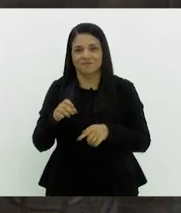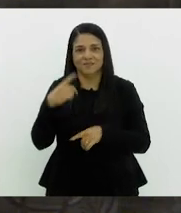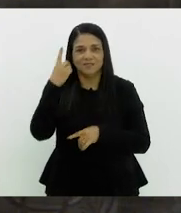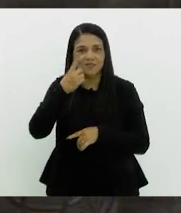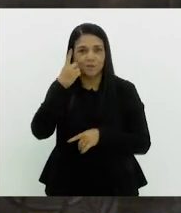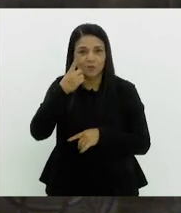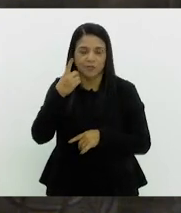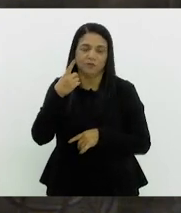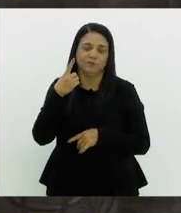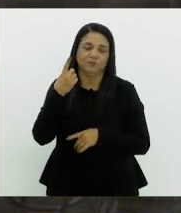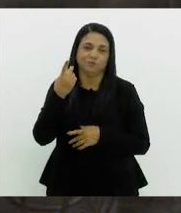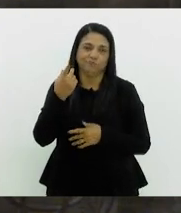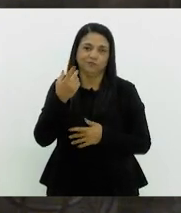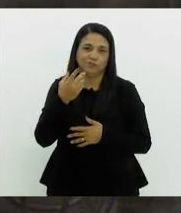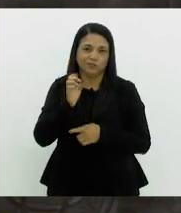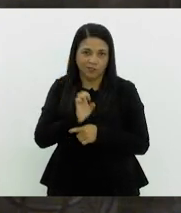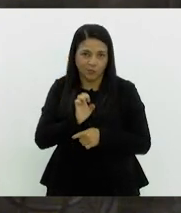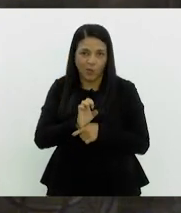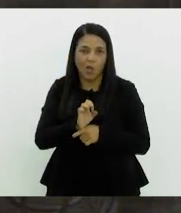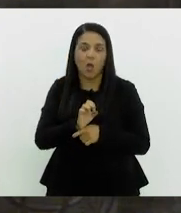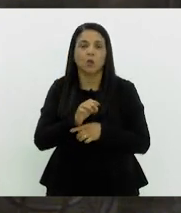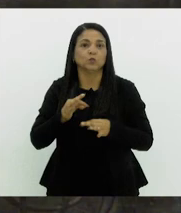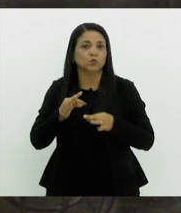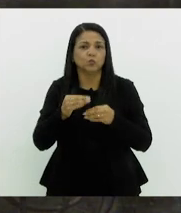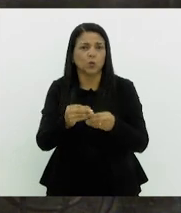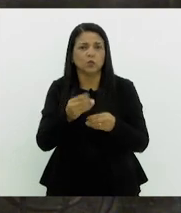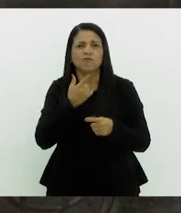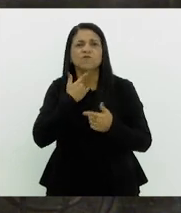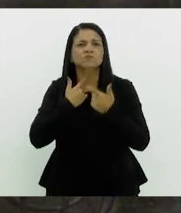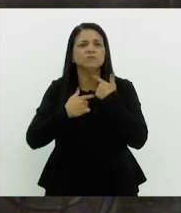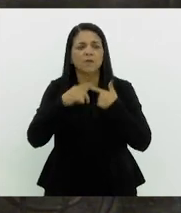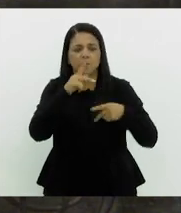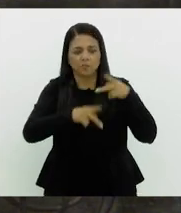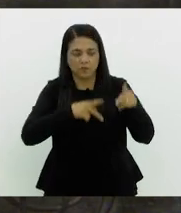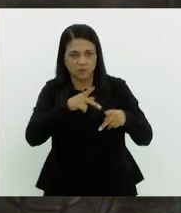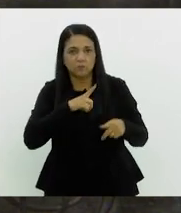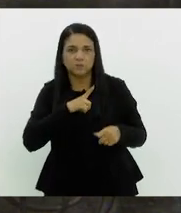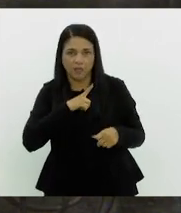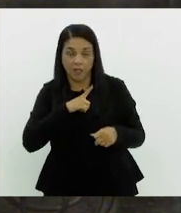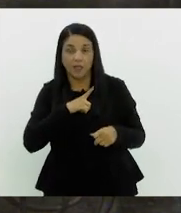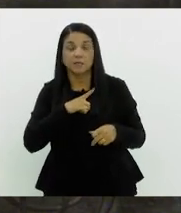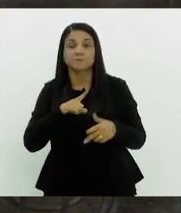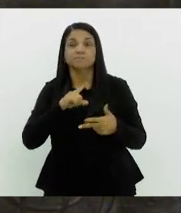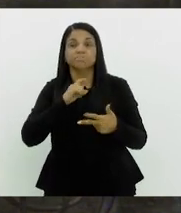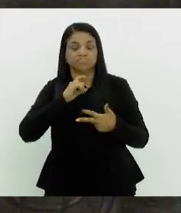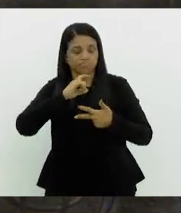poder judiciário é um poder técnico necessário, e daí a grande maioria vem de